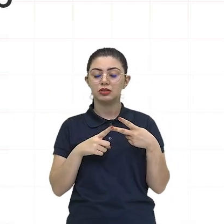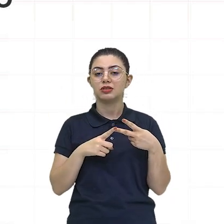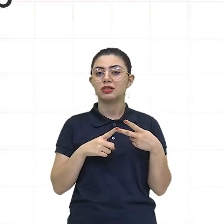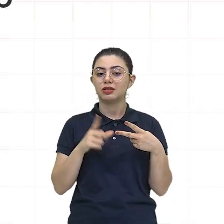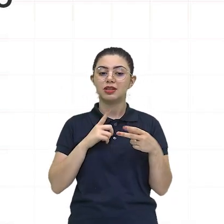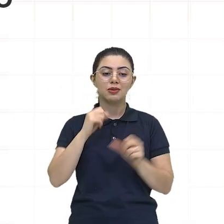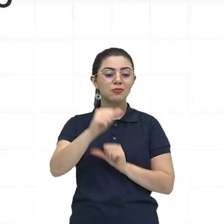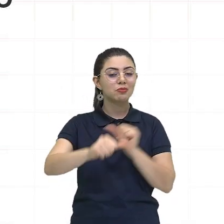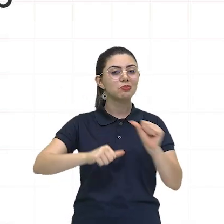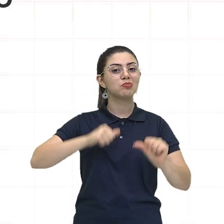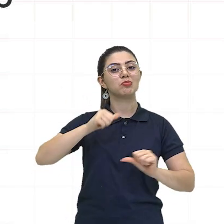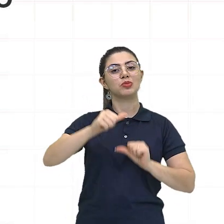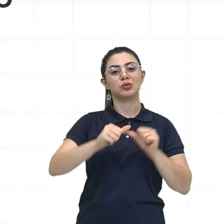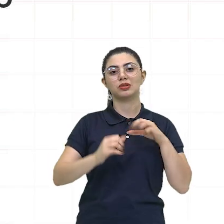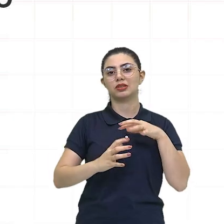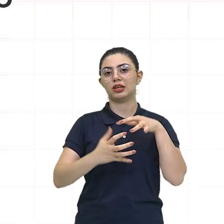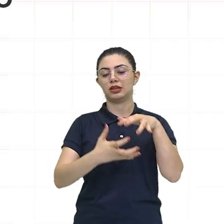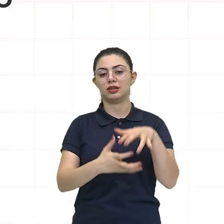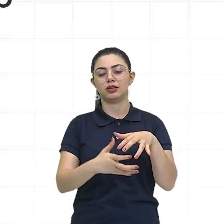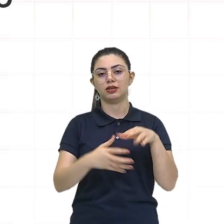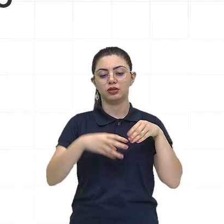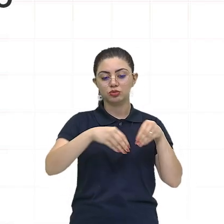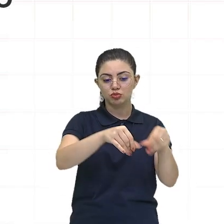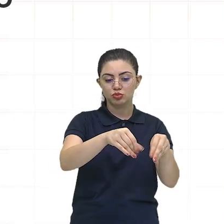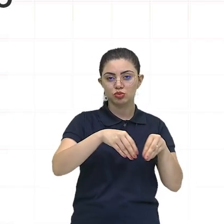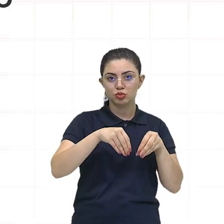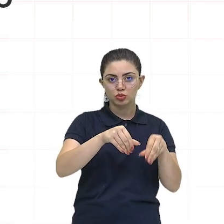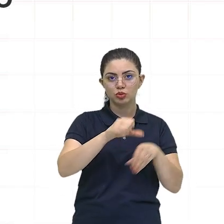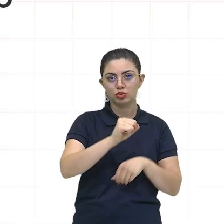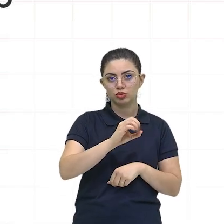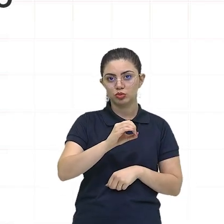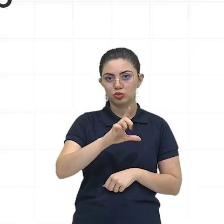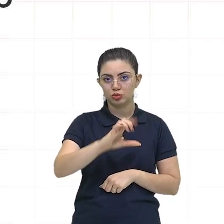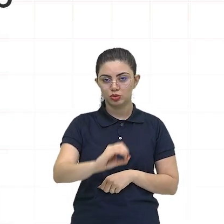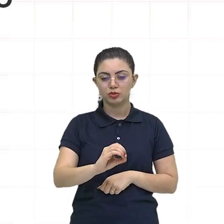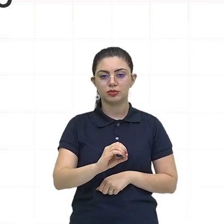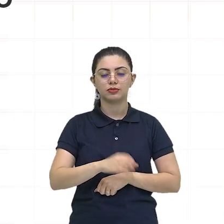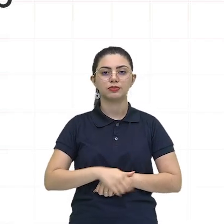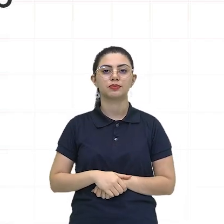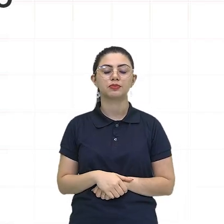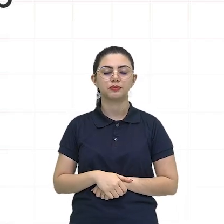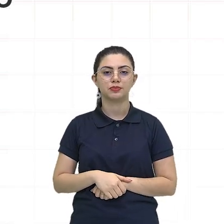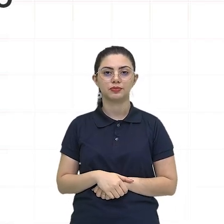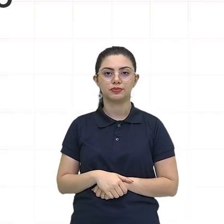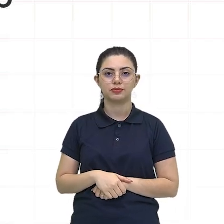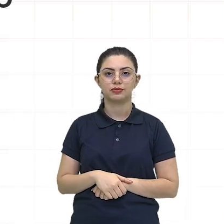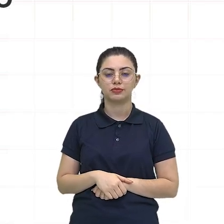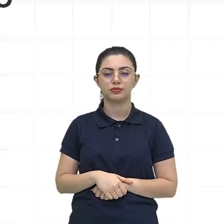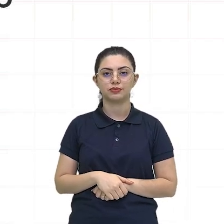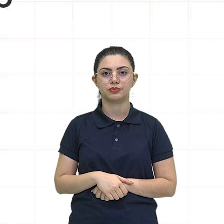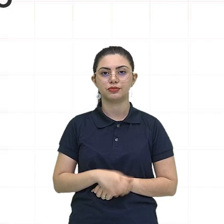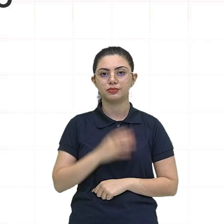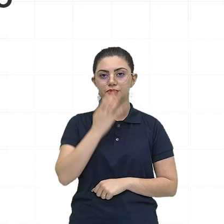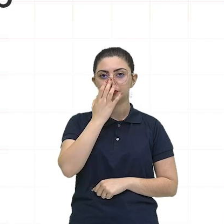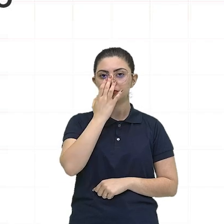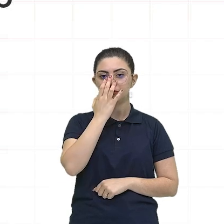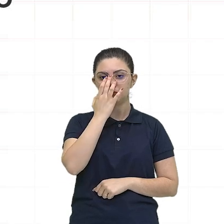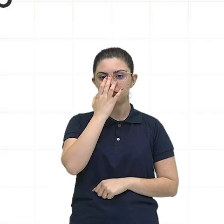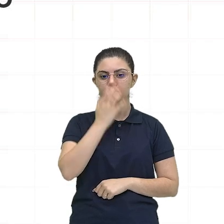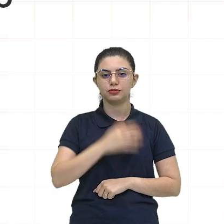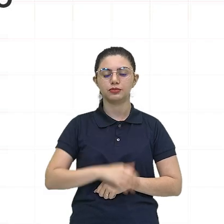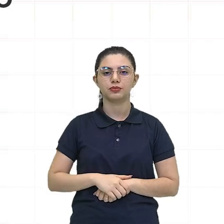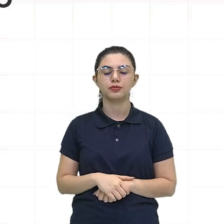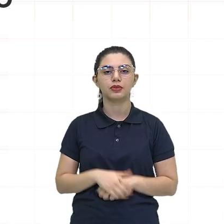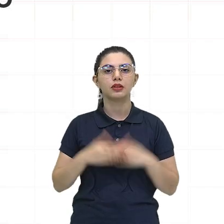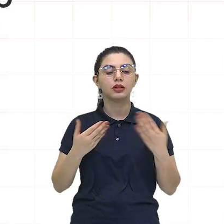a superfície, o solo, tá? E desse modo, coloca para a gente aí para controlar,